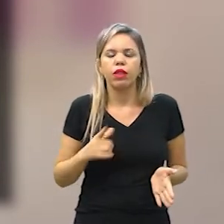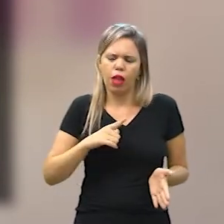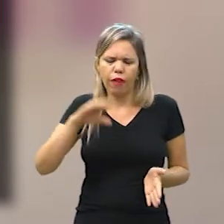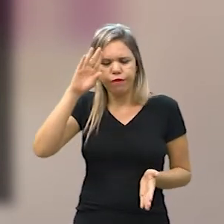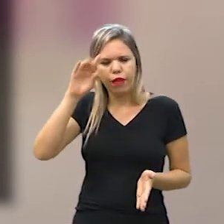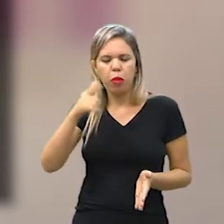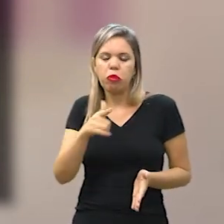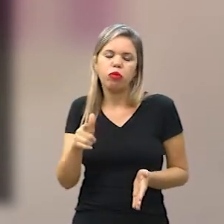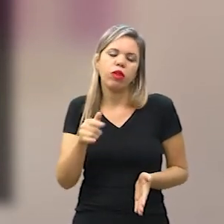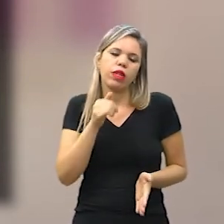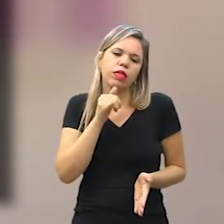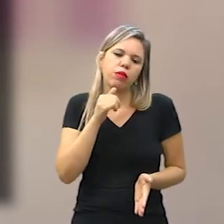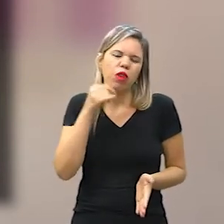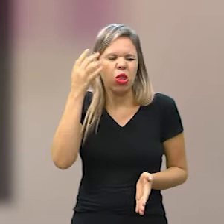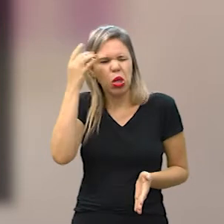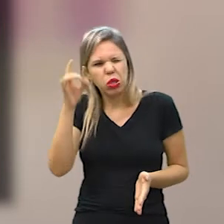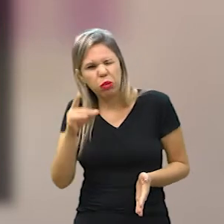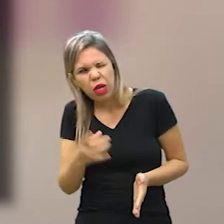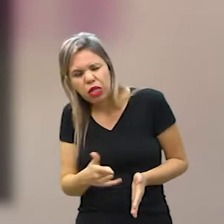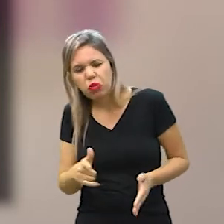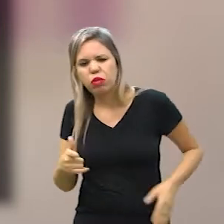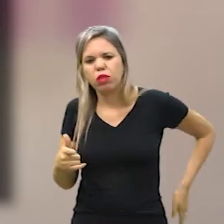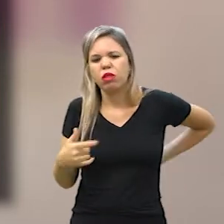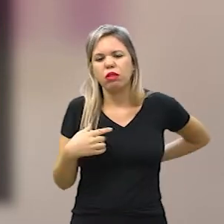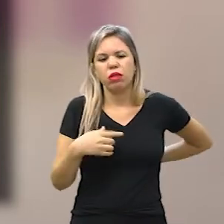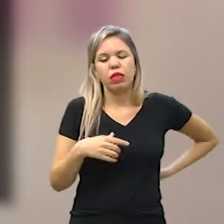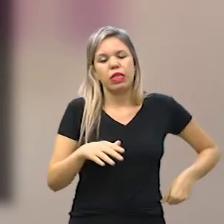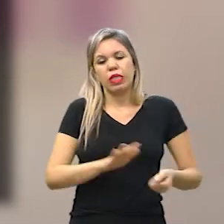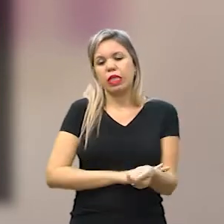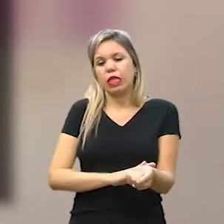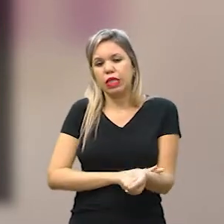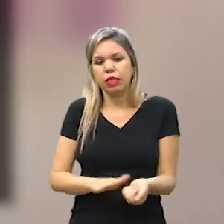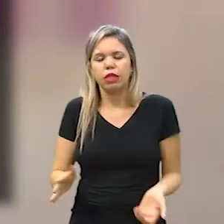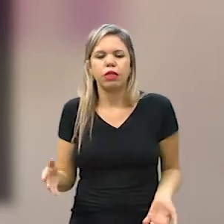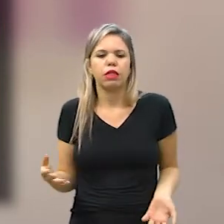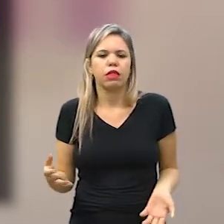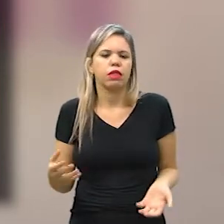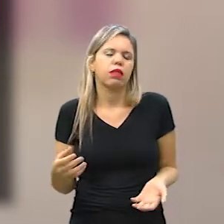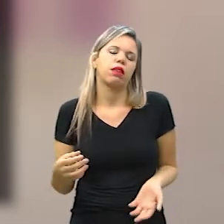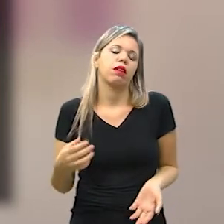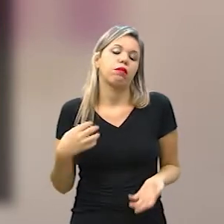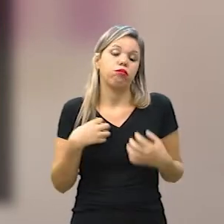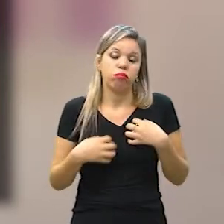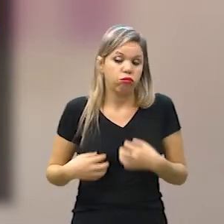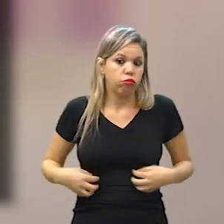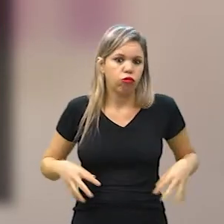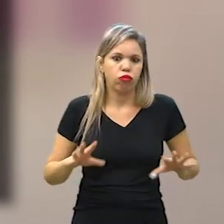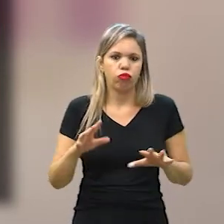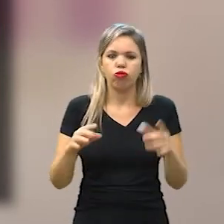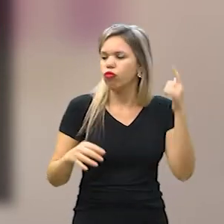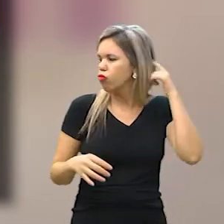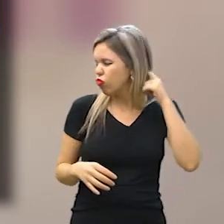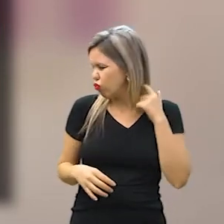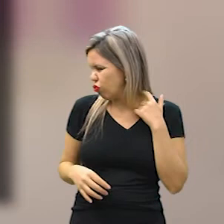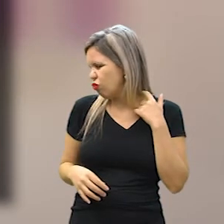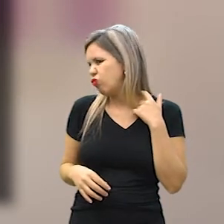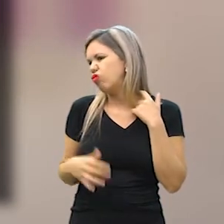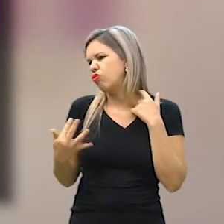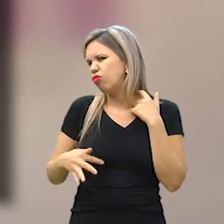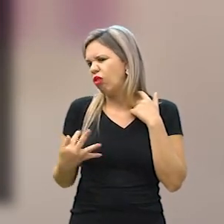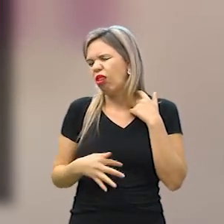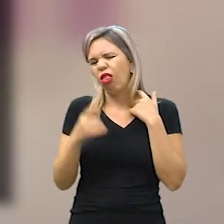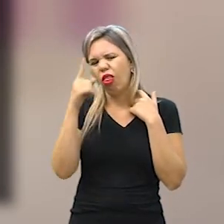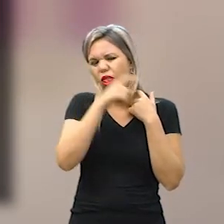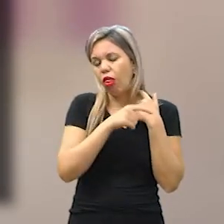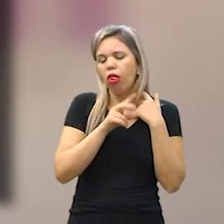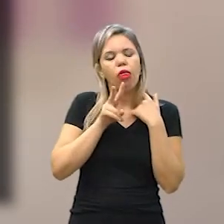você tem a febre, mas você não tem a dor de cabeça, a irritação meníngea, né? O pescoço com dificuldade de